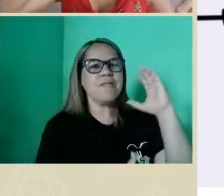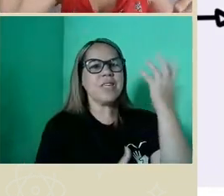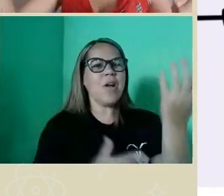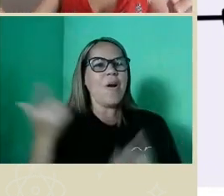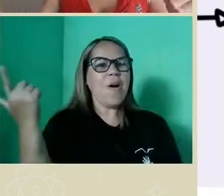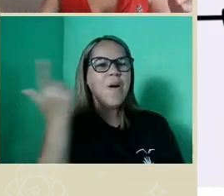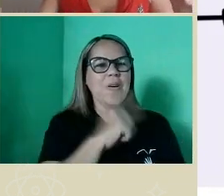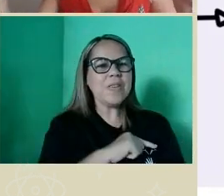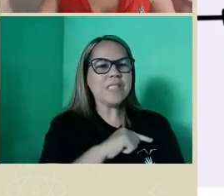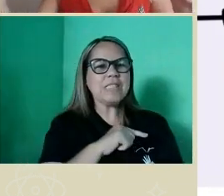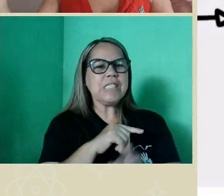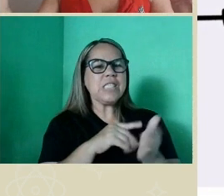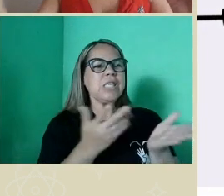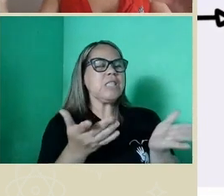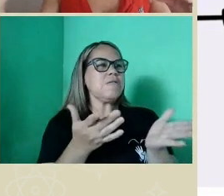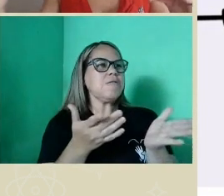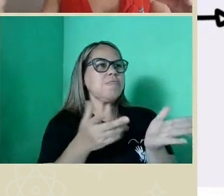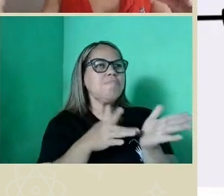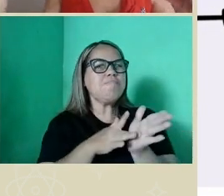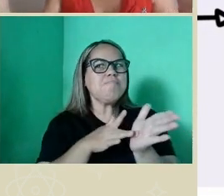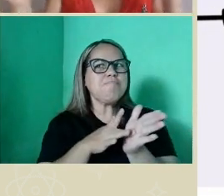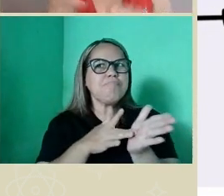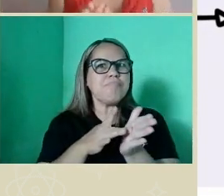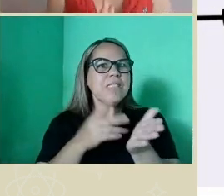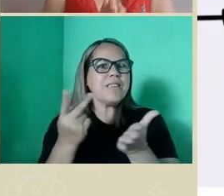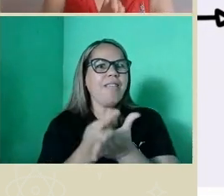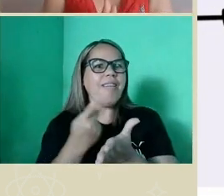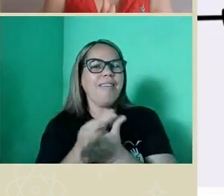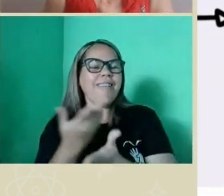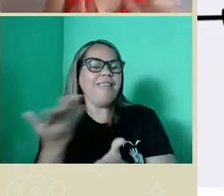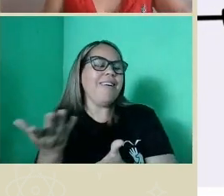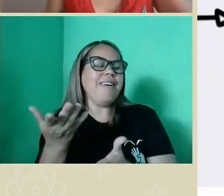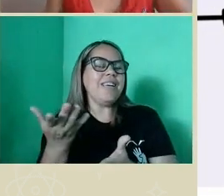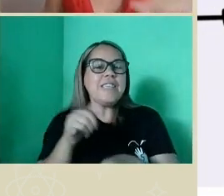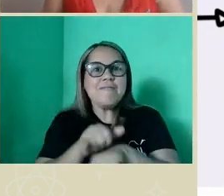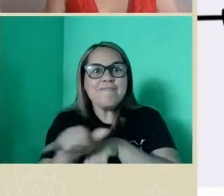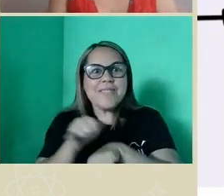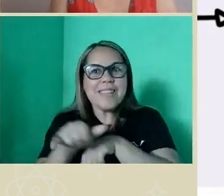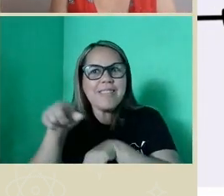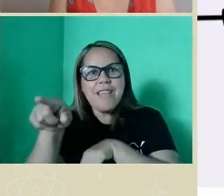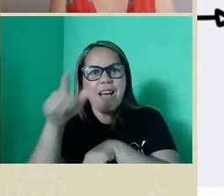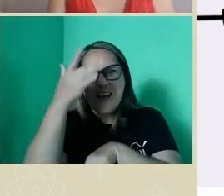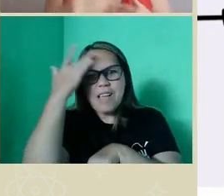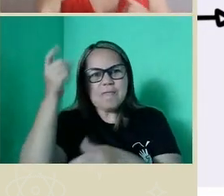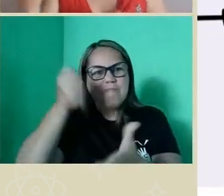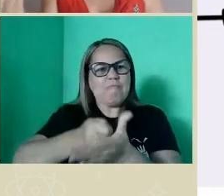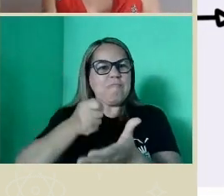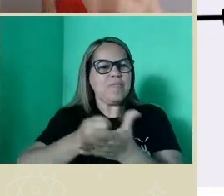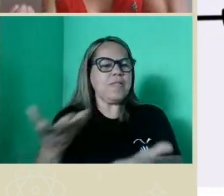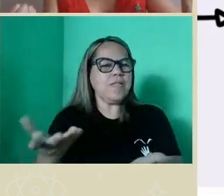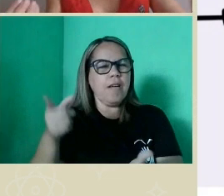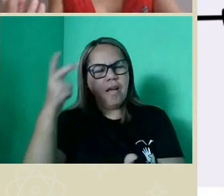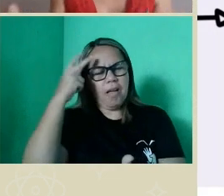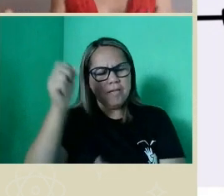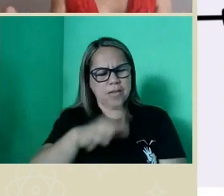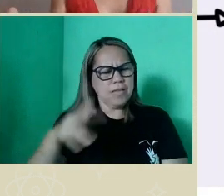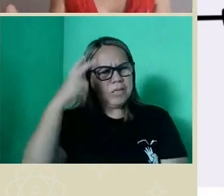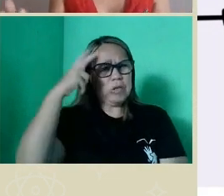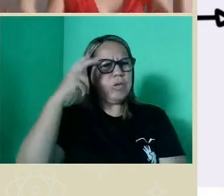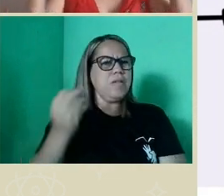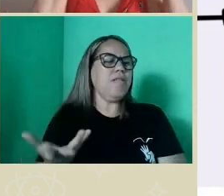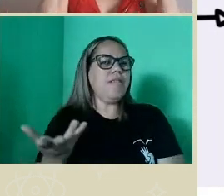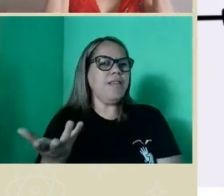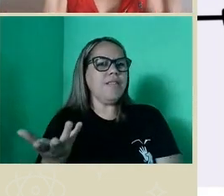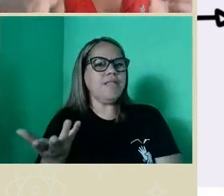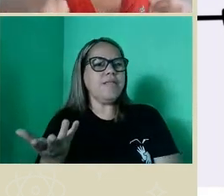os os ditadores então a perspicácia da criança ao burlar a censura